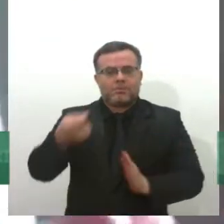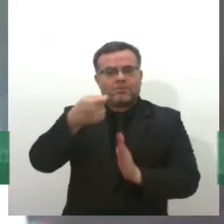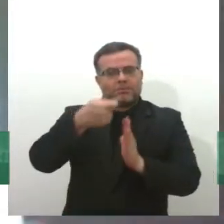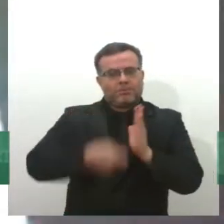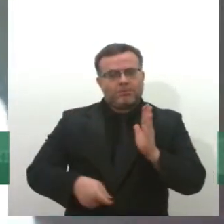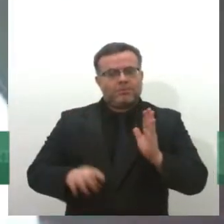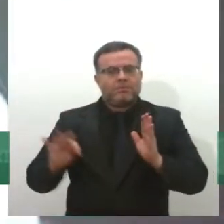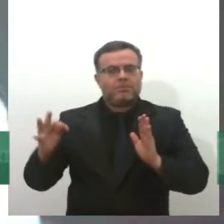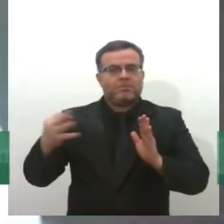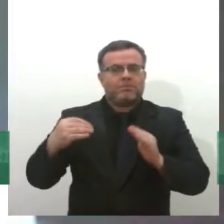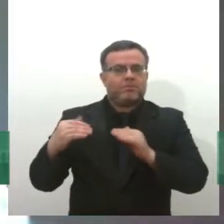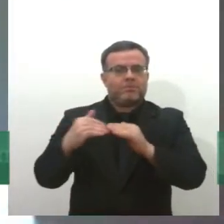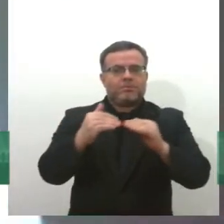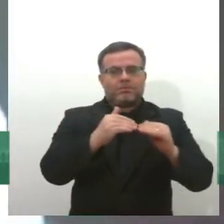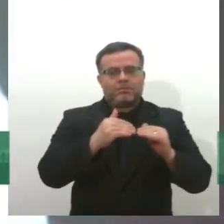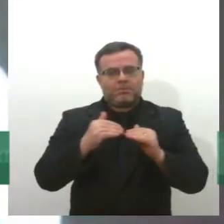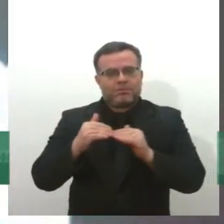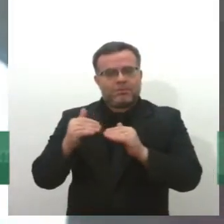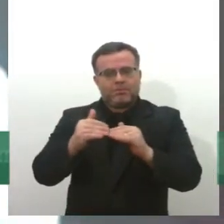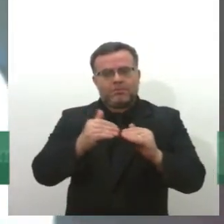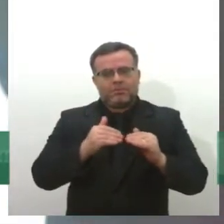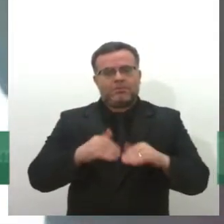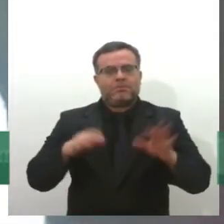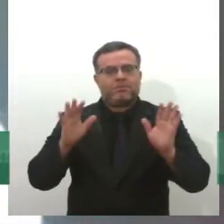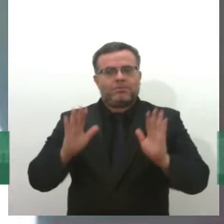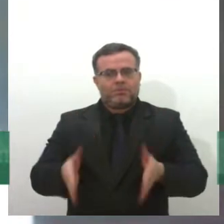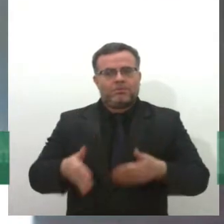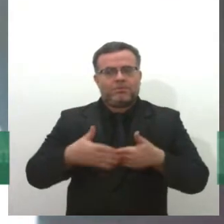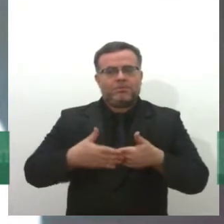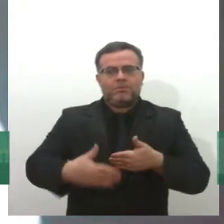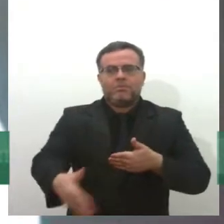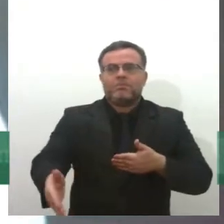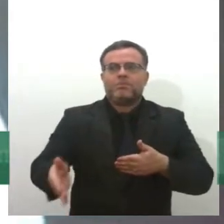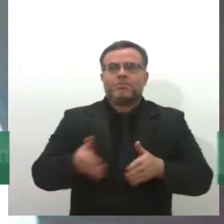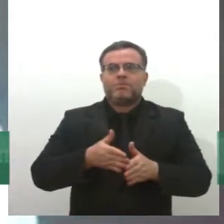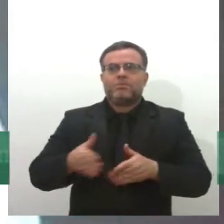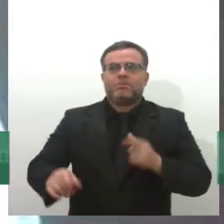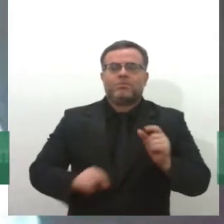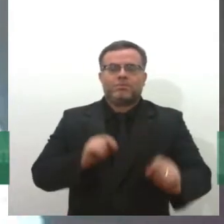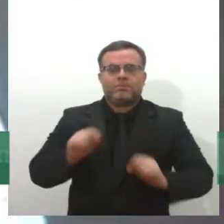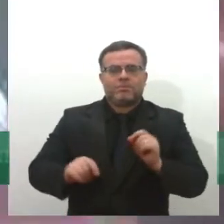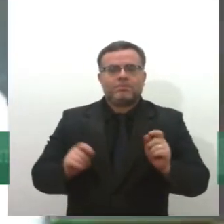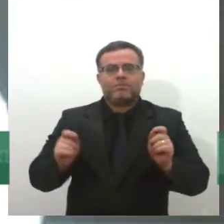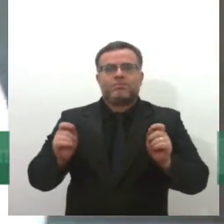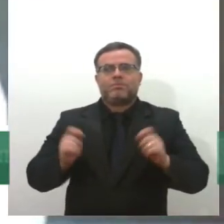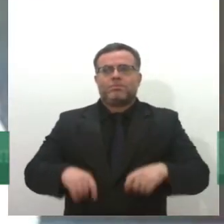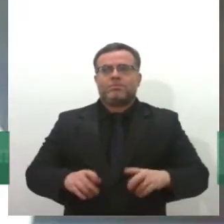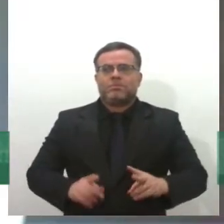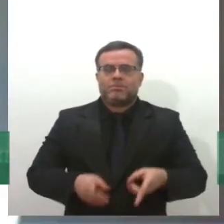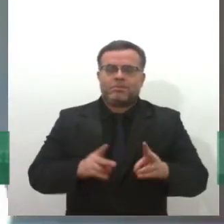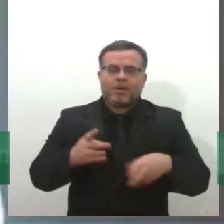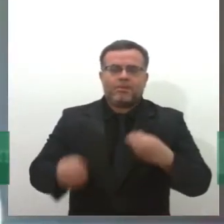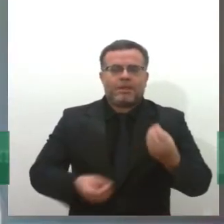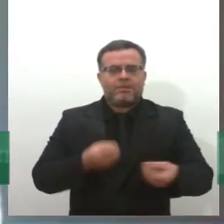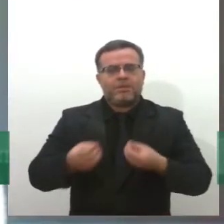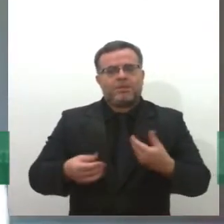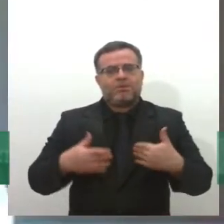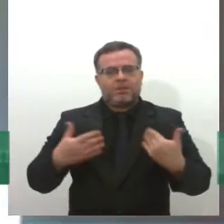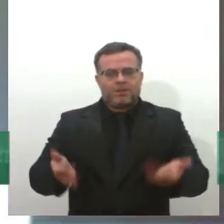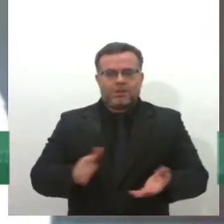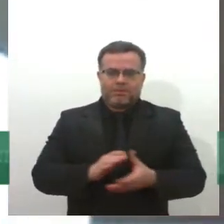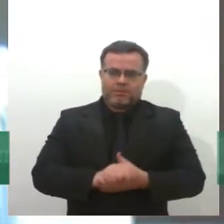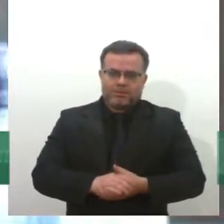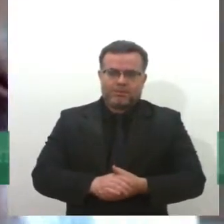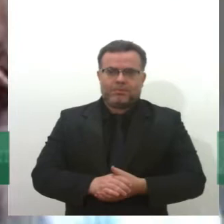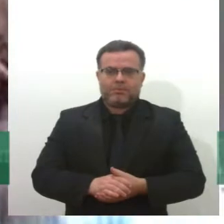estados, que tem uma previsão de transição, que trata da tributação de consumo como um todo,